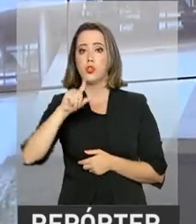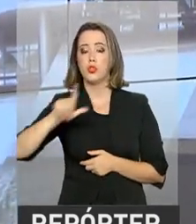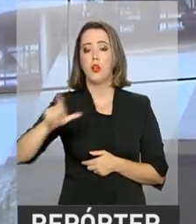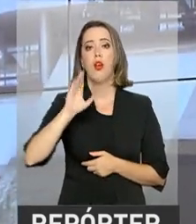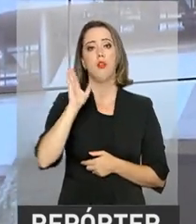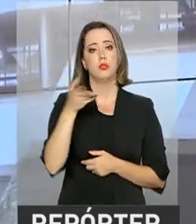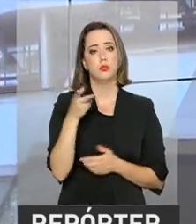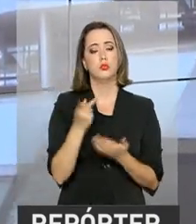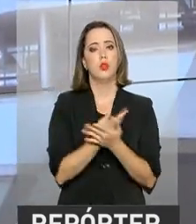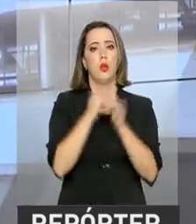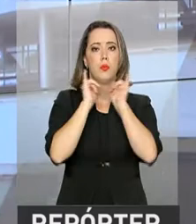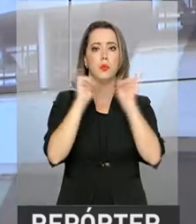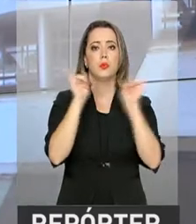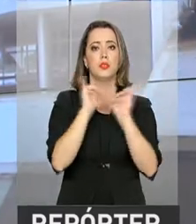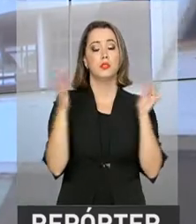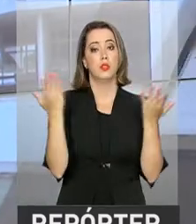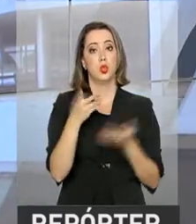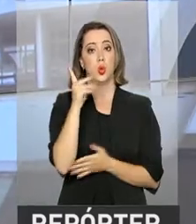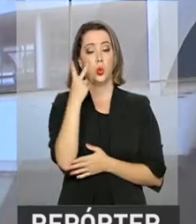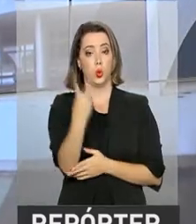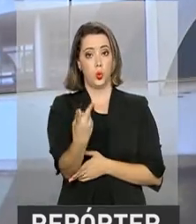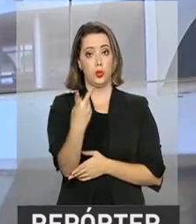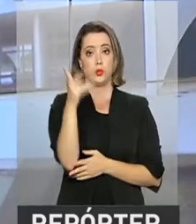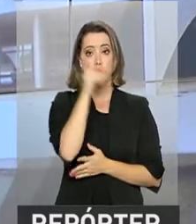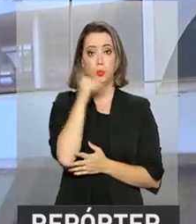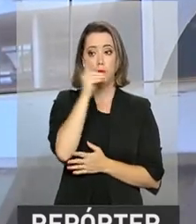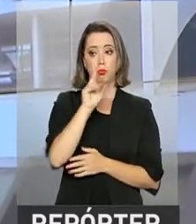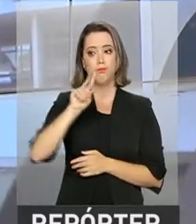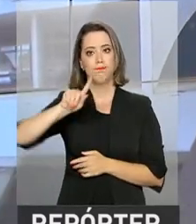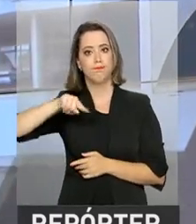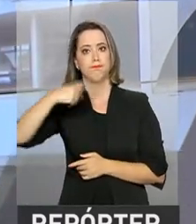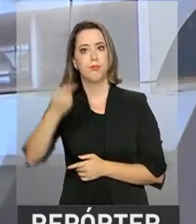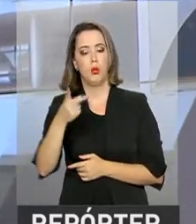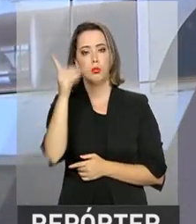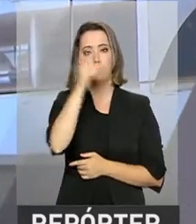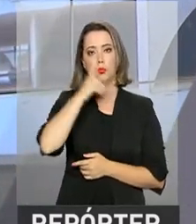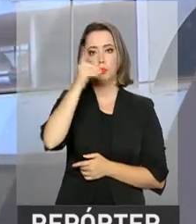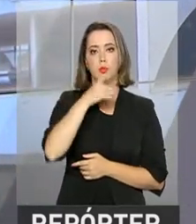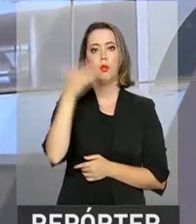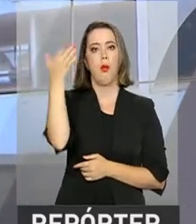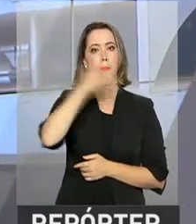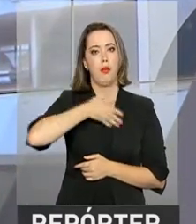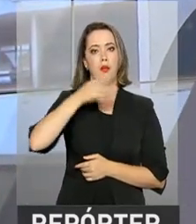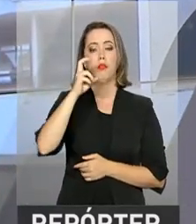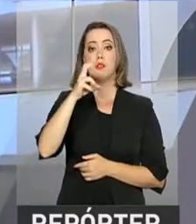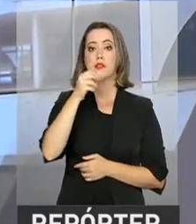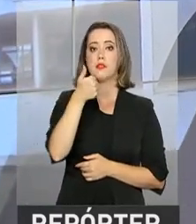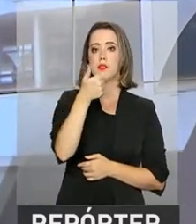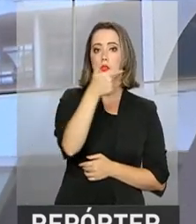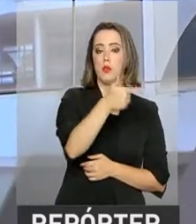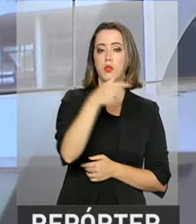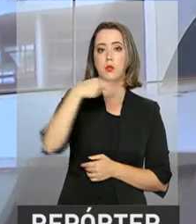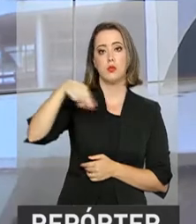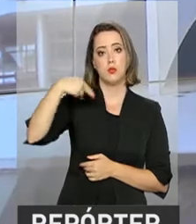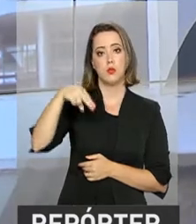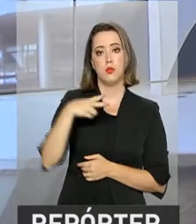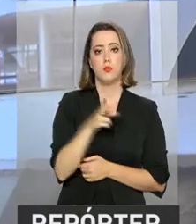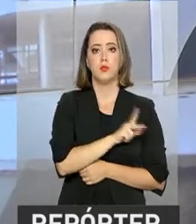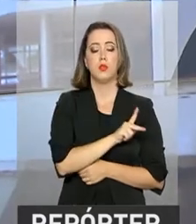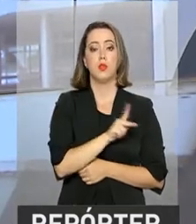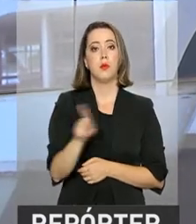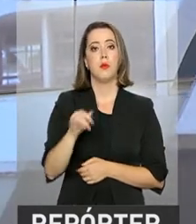a realização do exame em 2 domingos seguidos. As provas estão marcadas para os dias 5 e 12 de novembro.